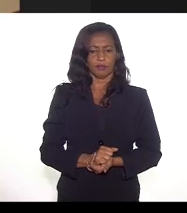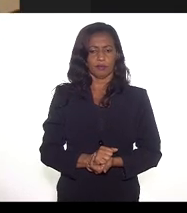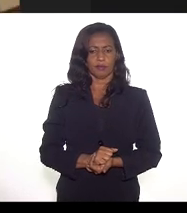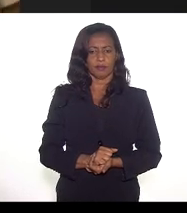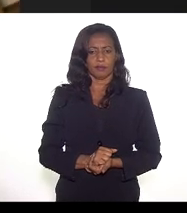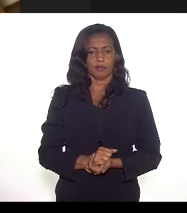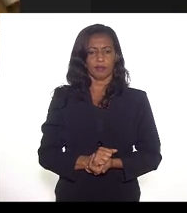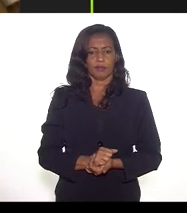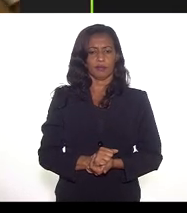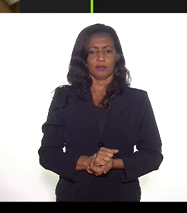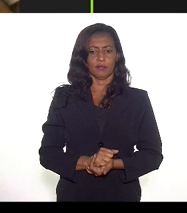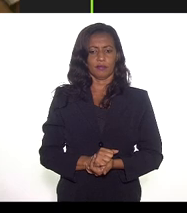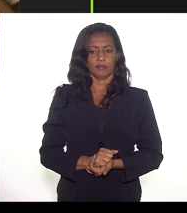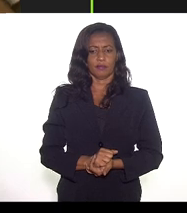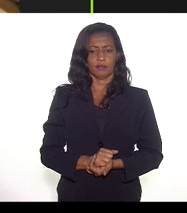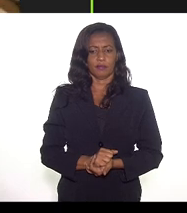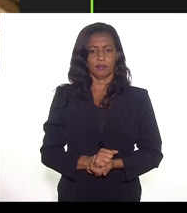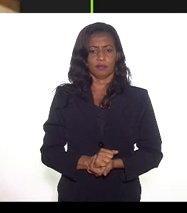Ok.